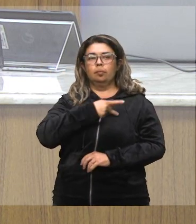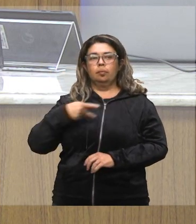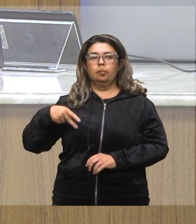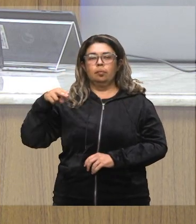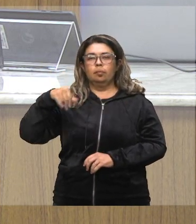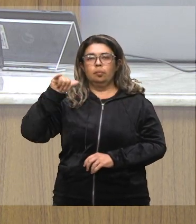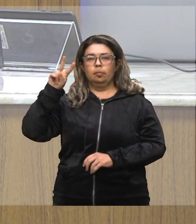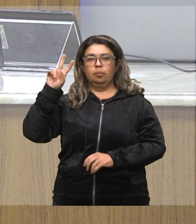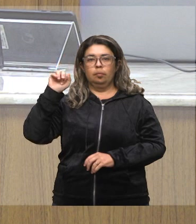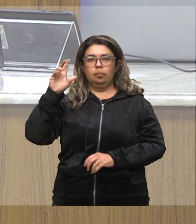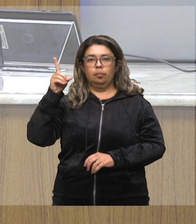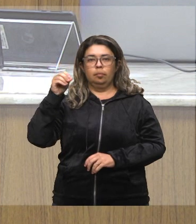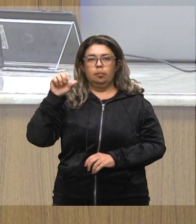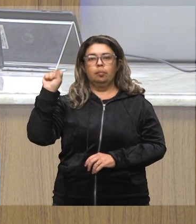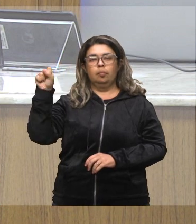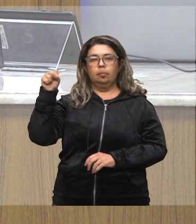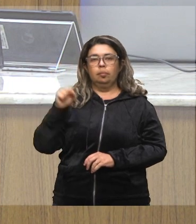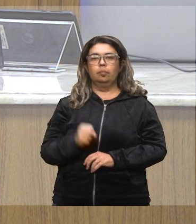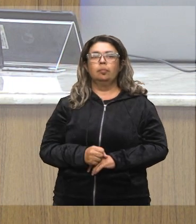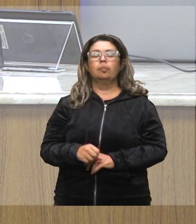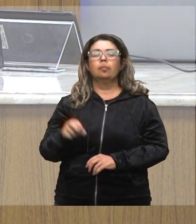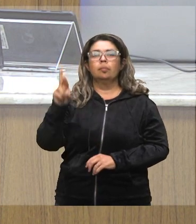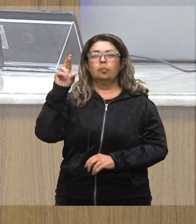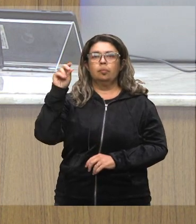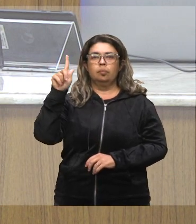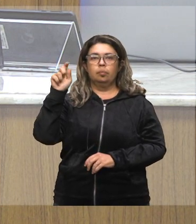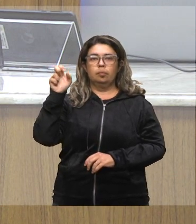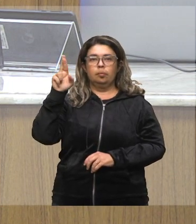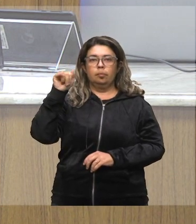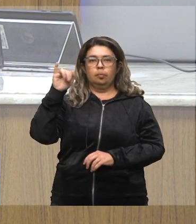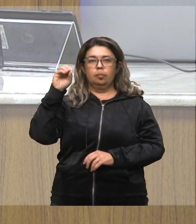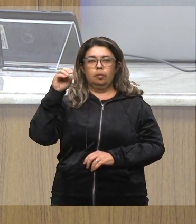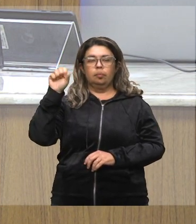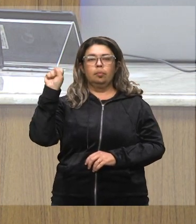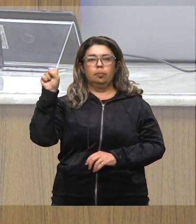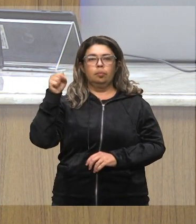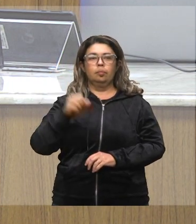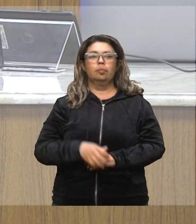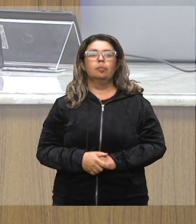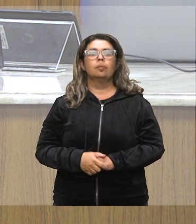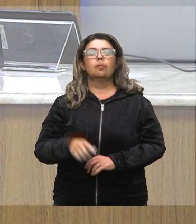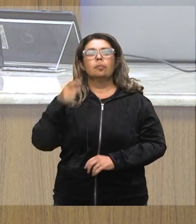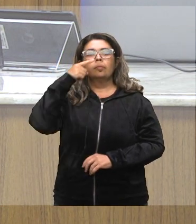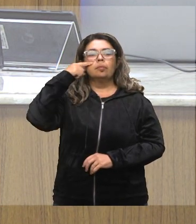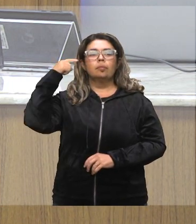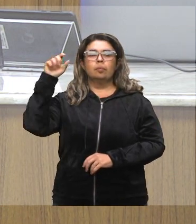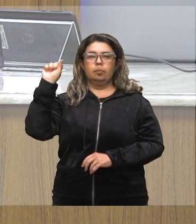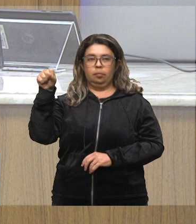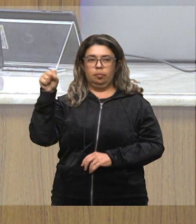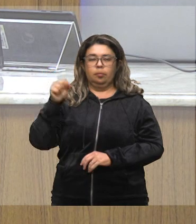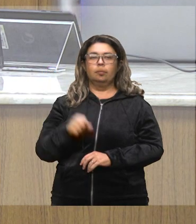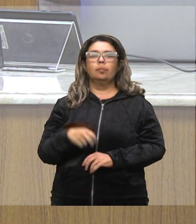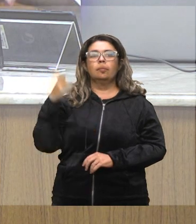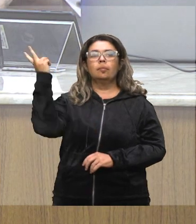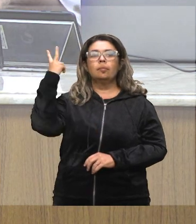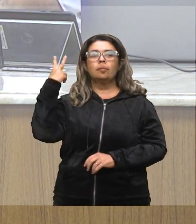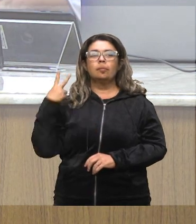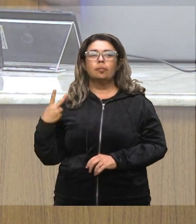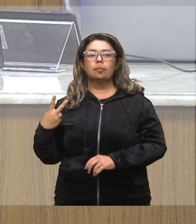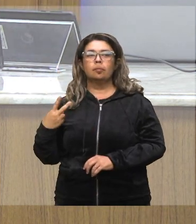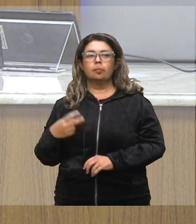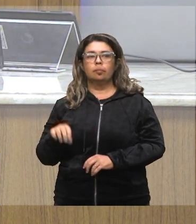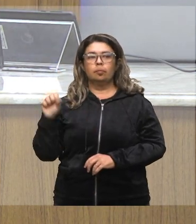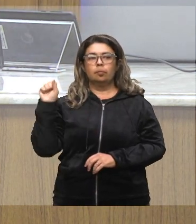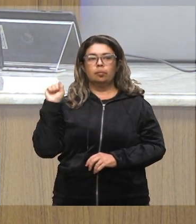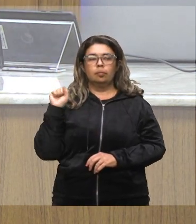Sim. Rogério Garcia do Nascimento. Sim. Vinícius Guilherme Simili. Sim. Viviane Aparecida Delmassa